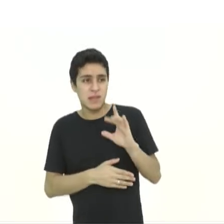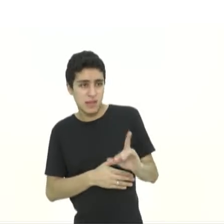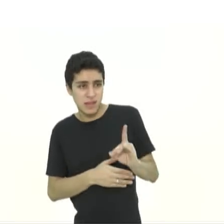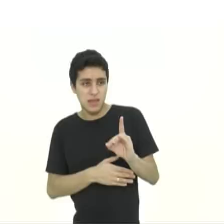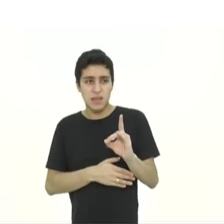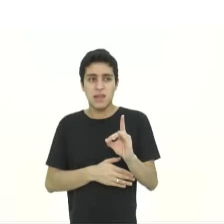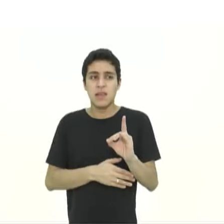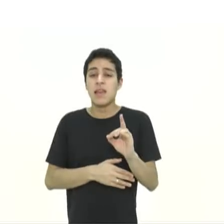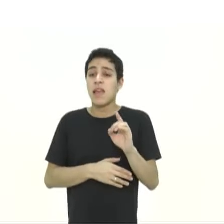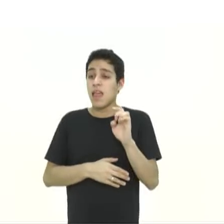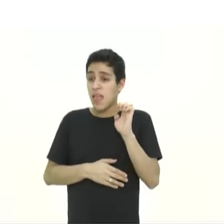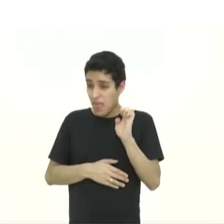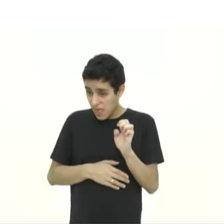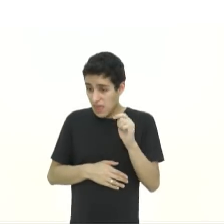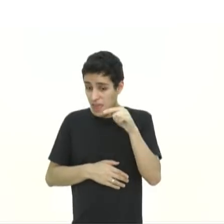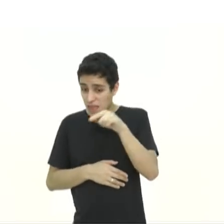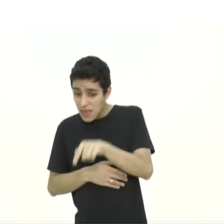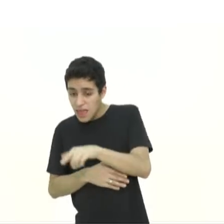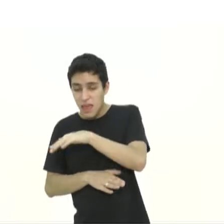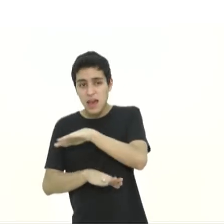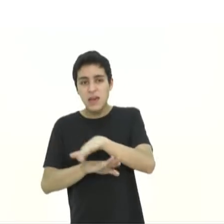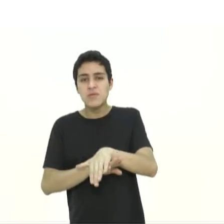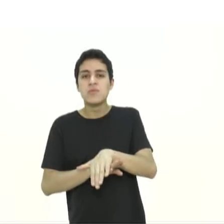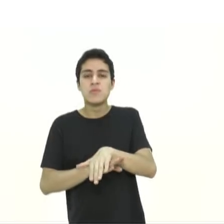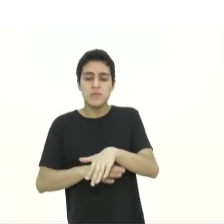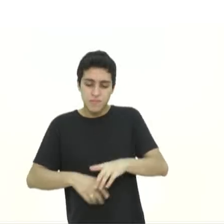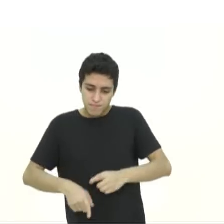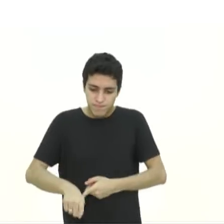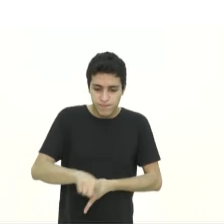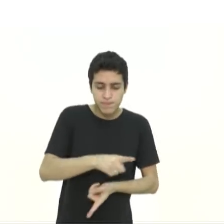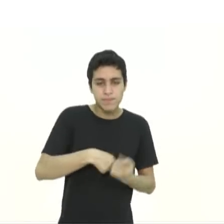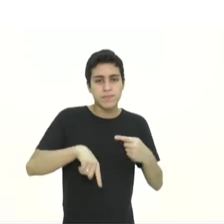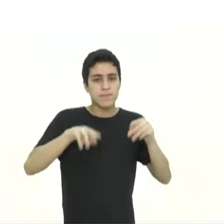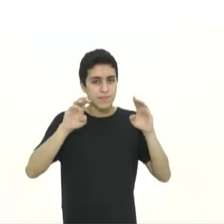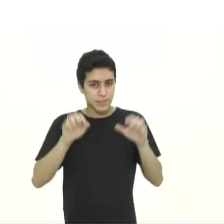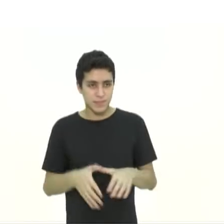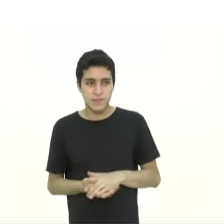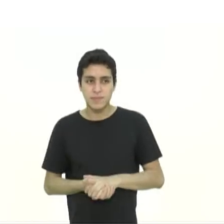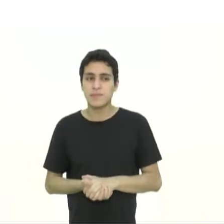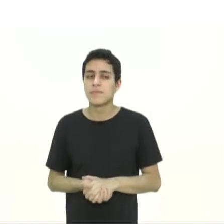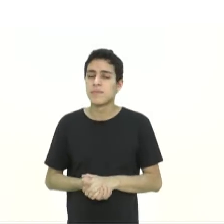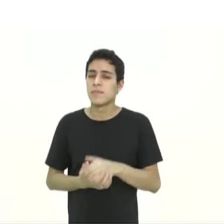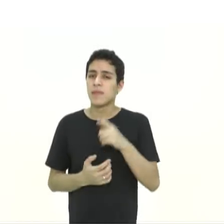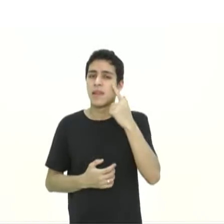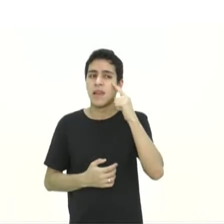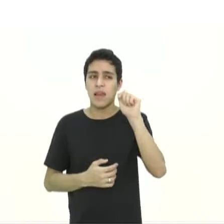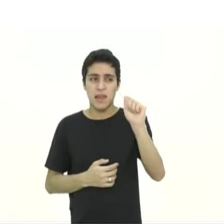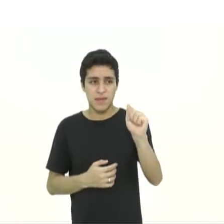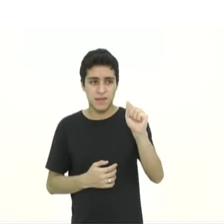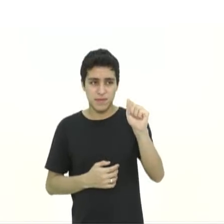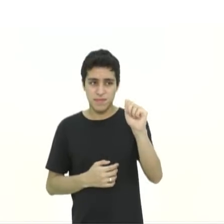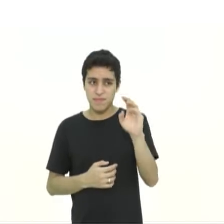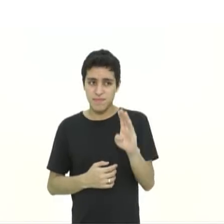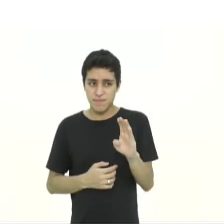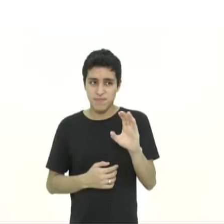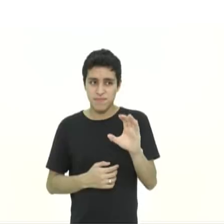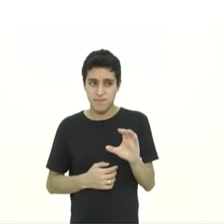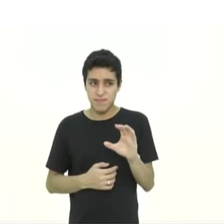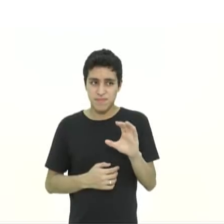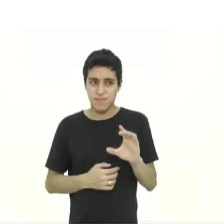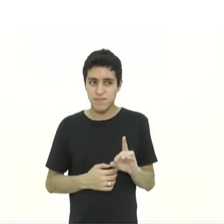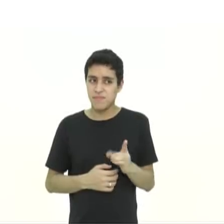D, e que aos bilhões ajudam a digestão. Letra A, ou, letra B, porém, letra